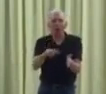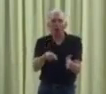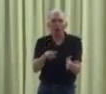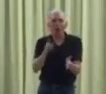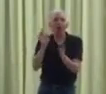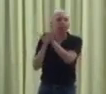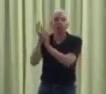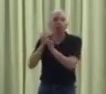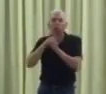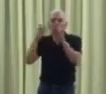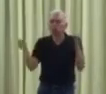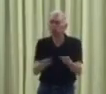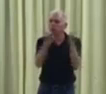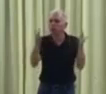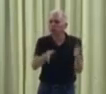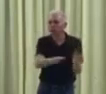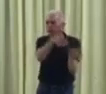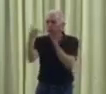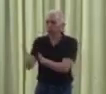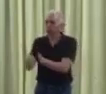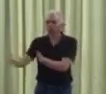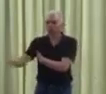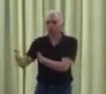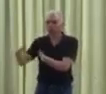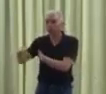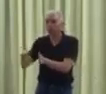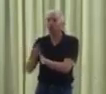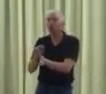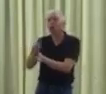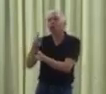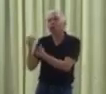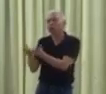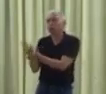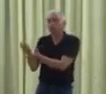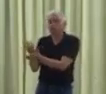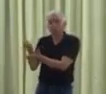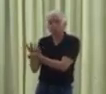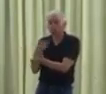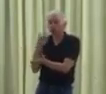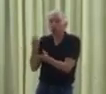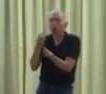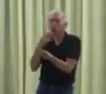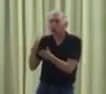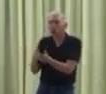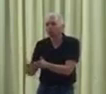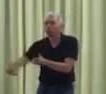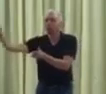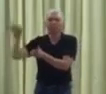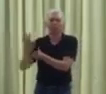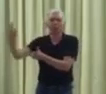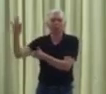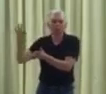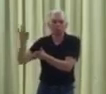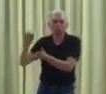milagres de Jesus. E a terceira, as predições do Evangelho e um novo tempo no mundo.